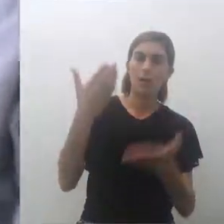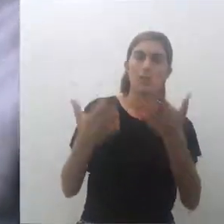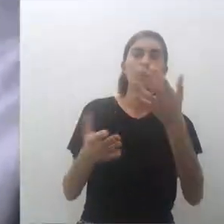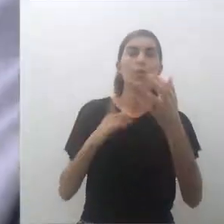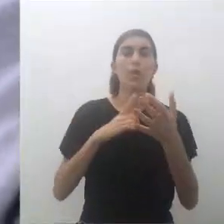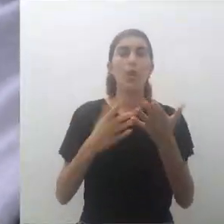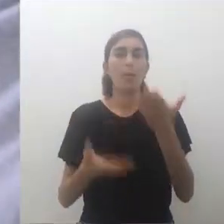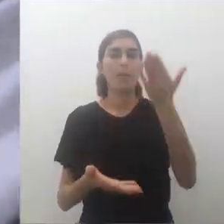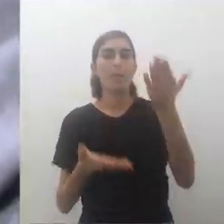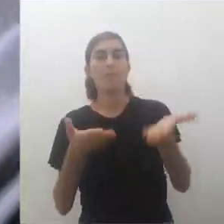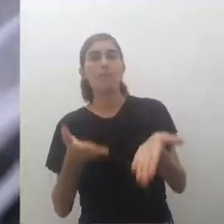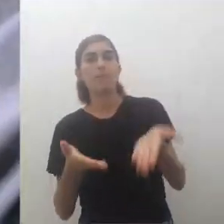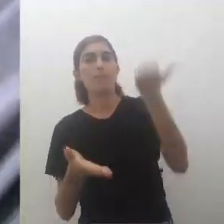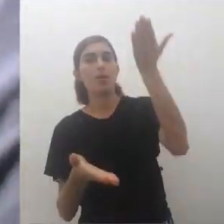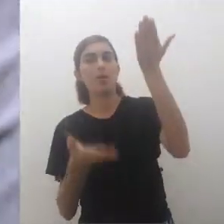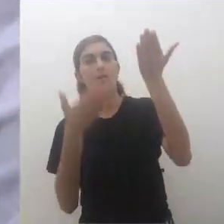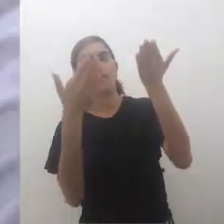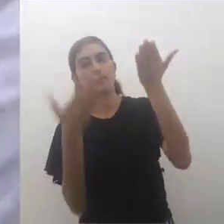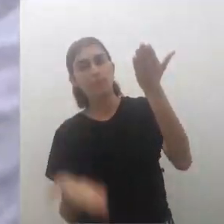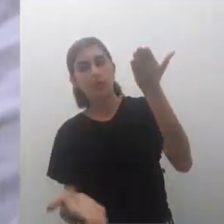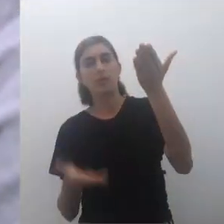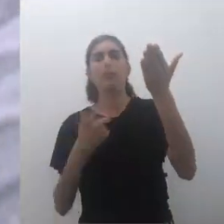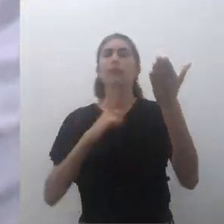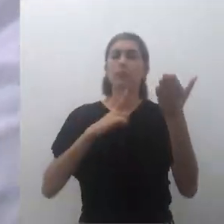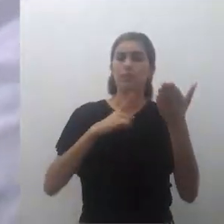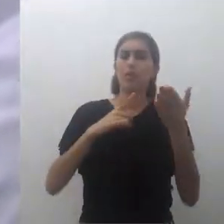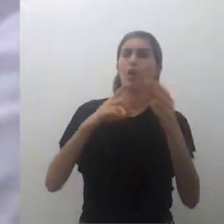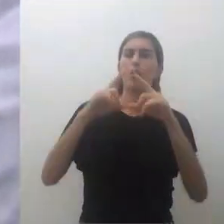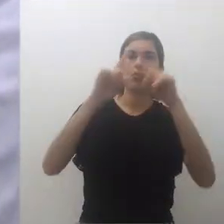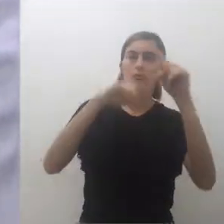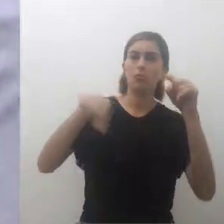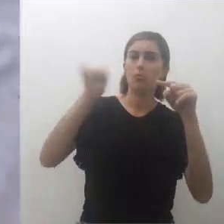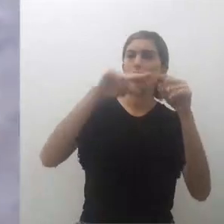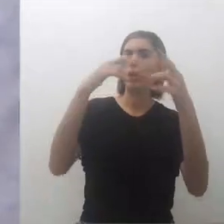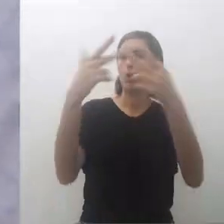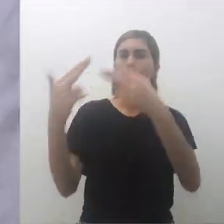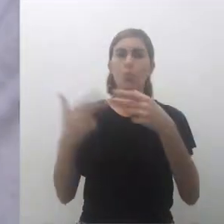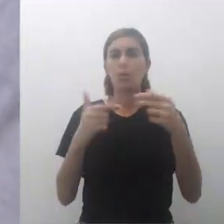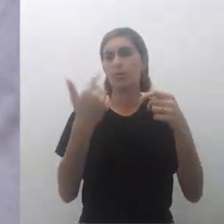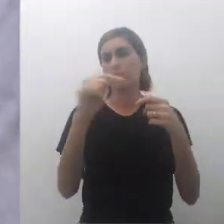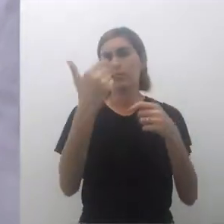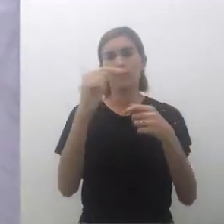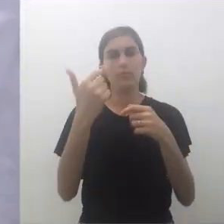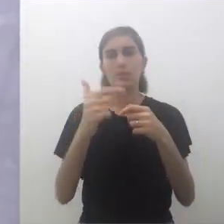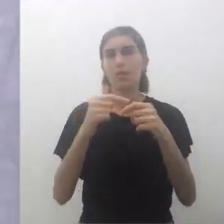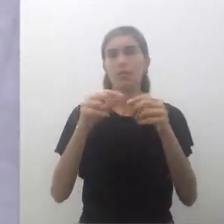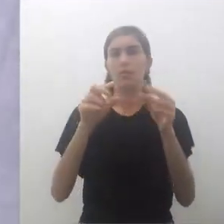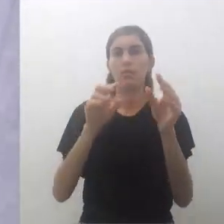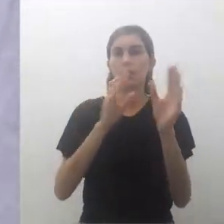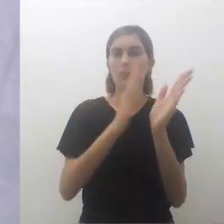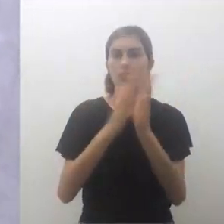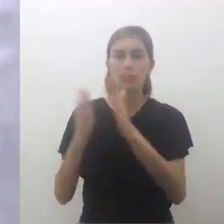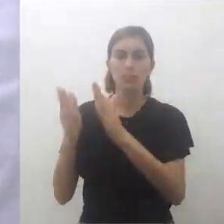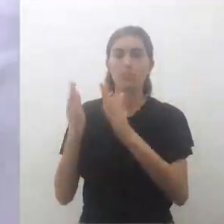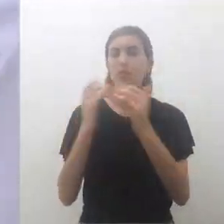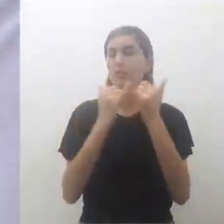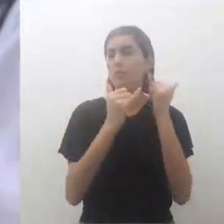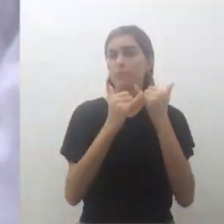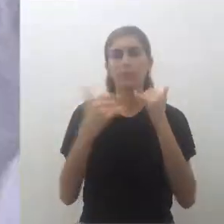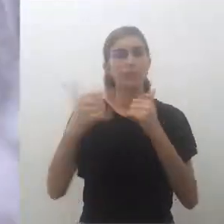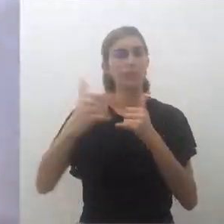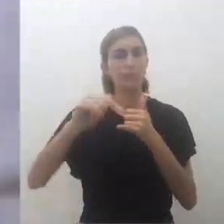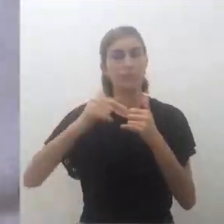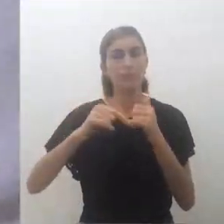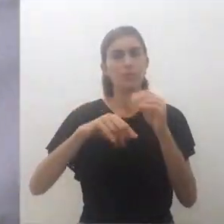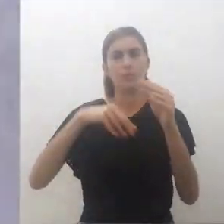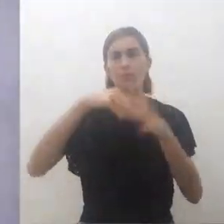mais preenchido, outro menos. As figuras não têm formas semelhantes, nem estão distribuídos de formas semelhantes. Eu